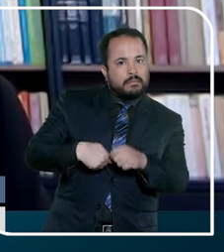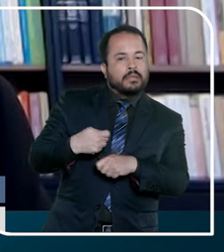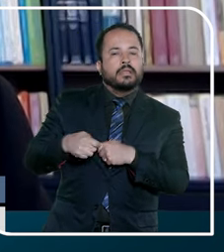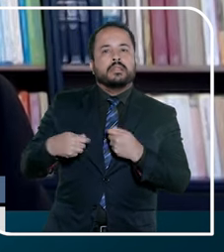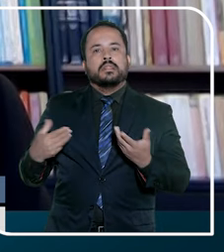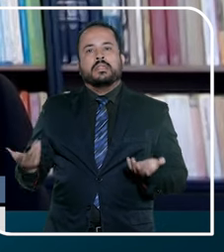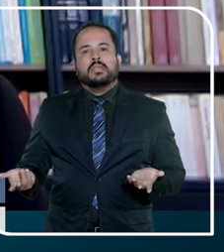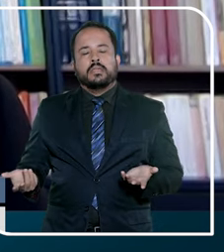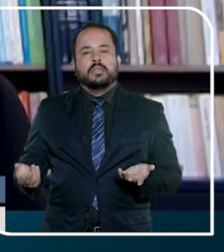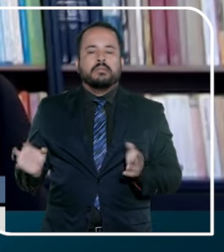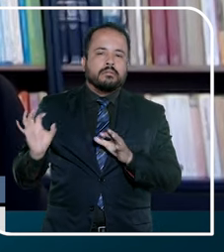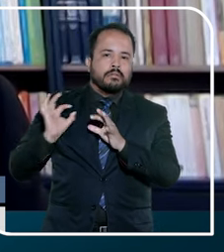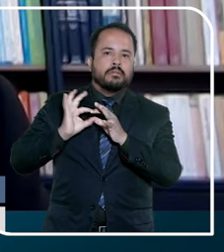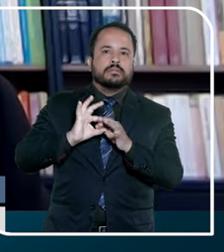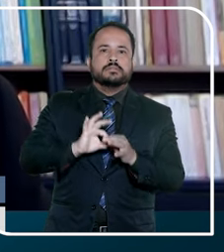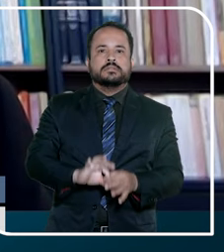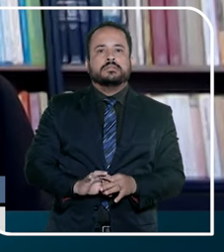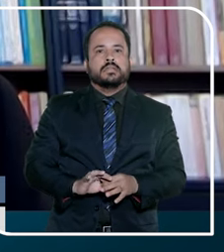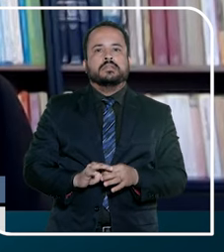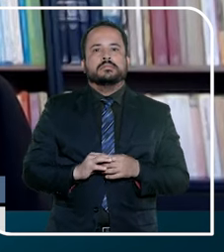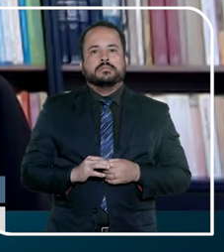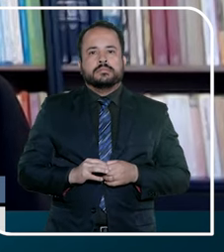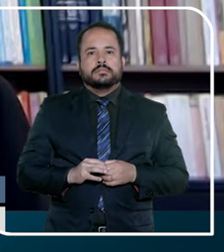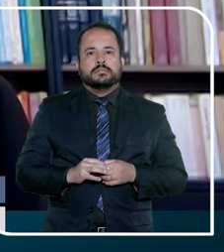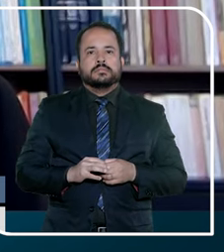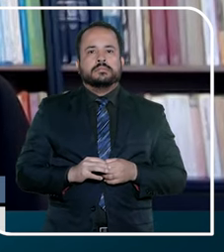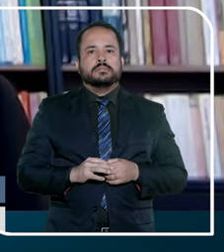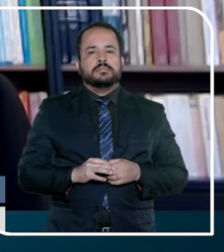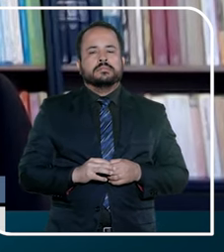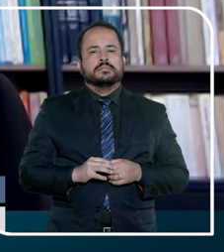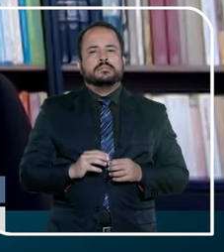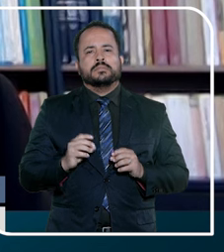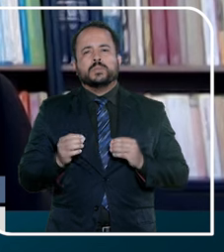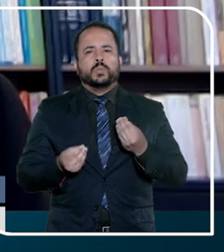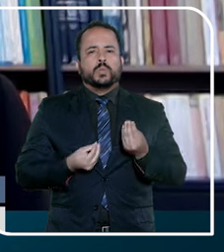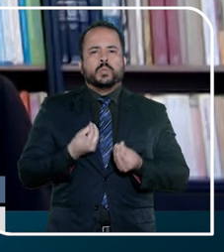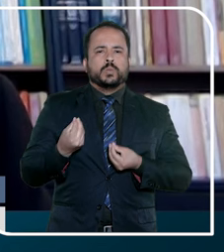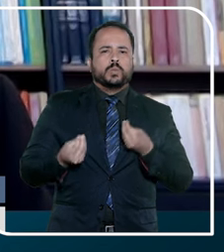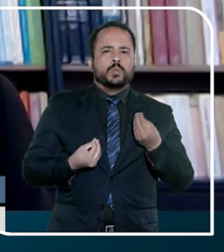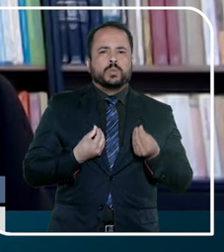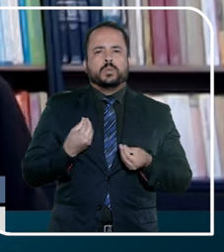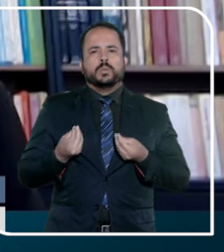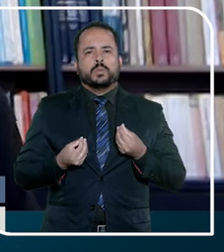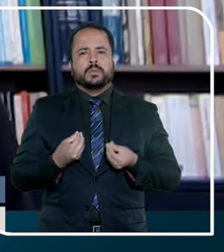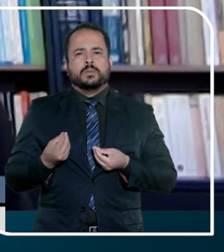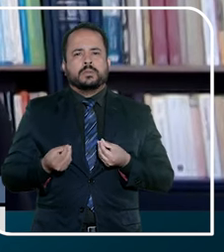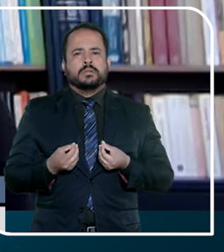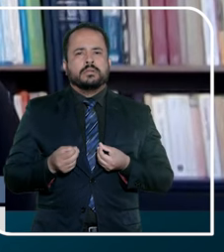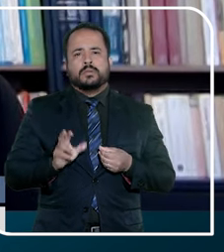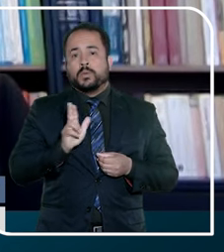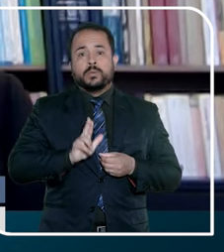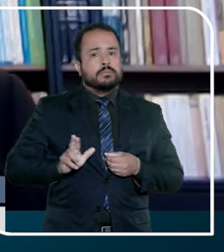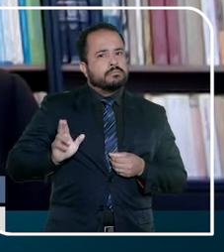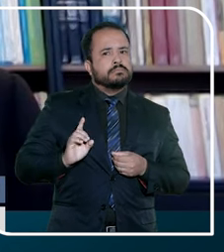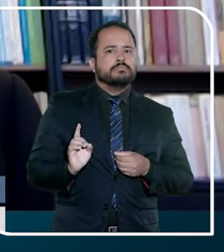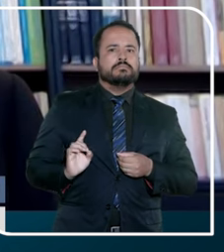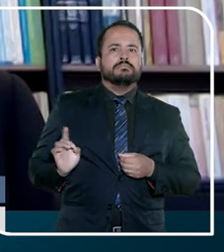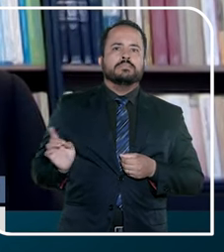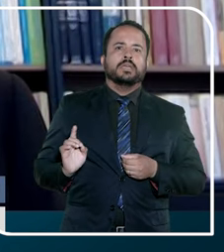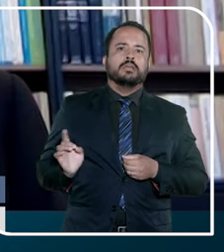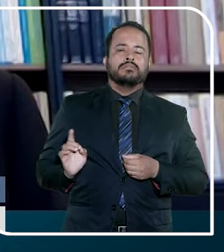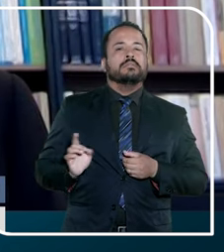contexto de de não de uso daquele medicamento mas sim